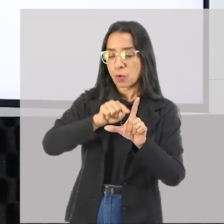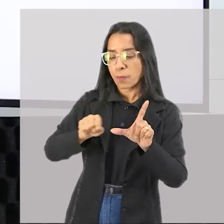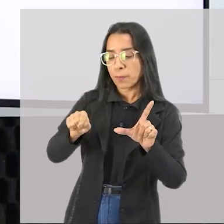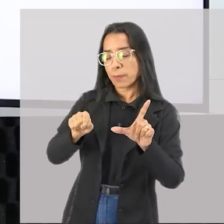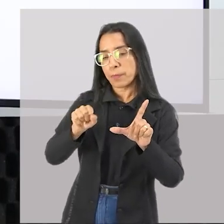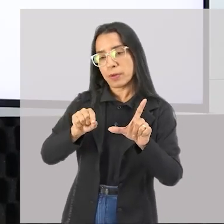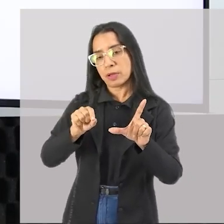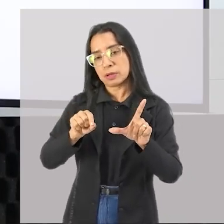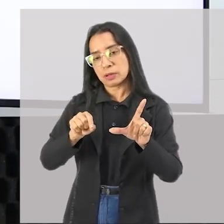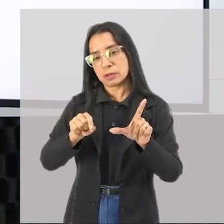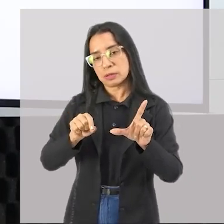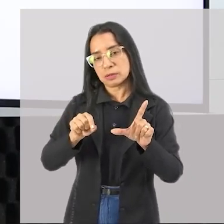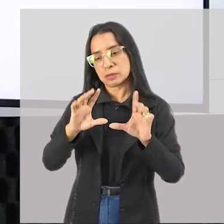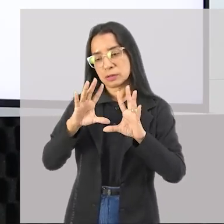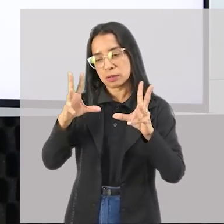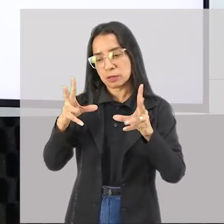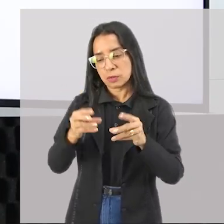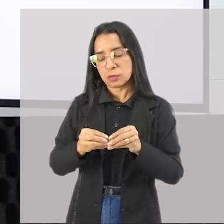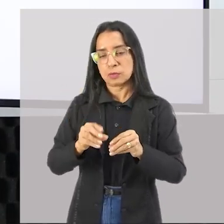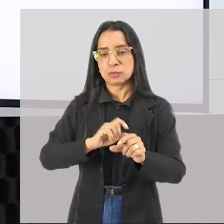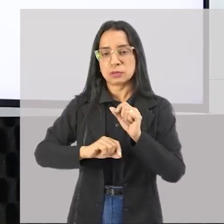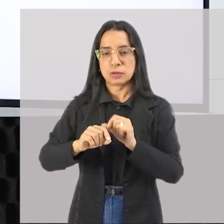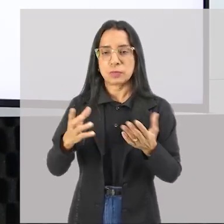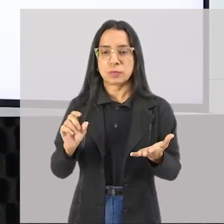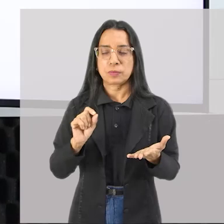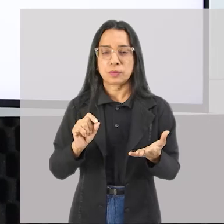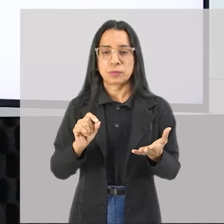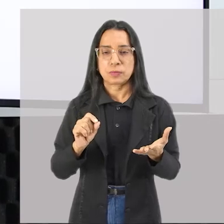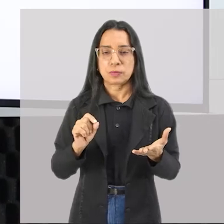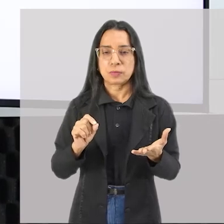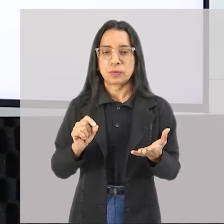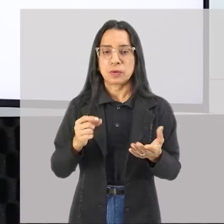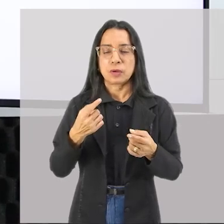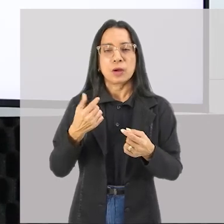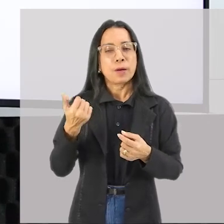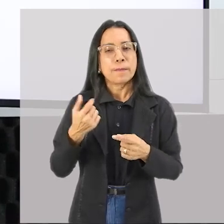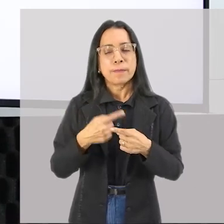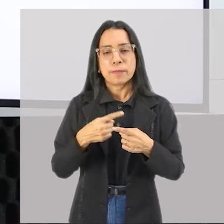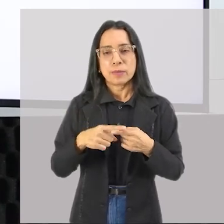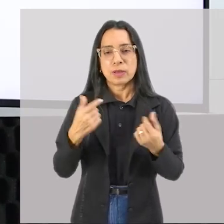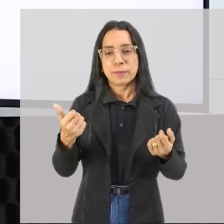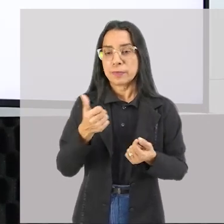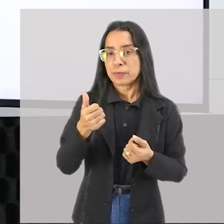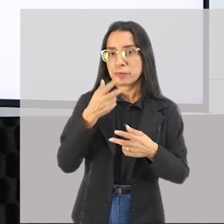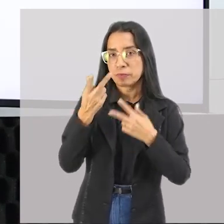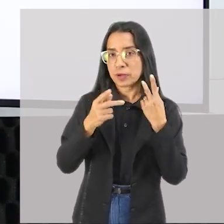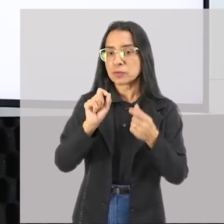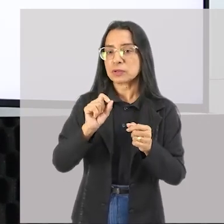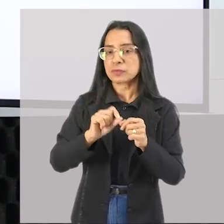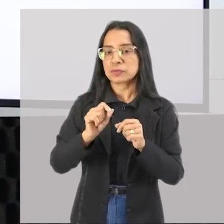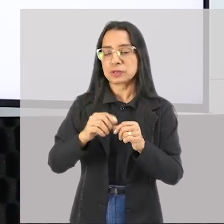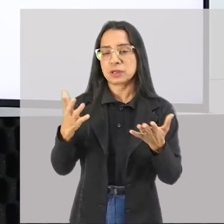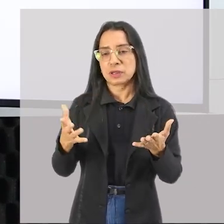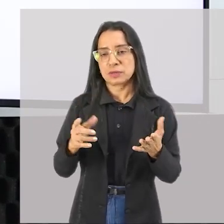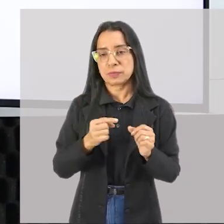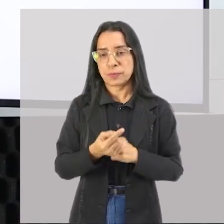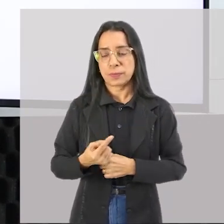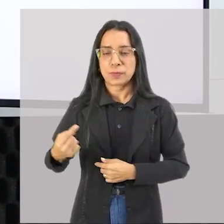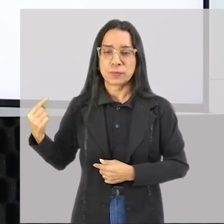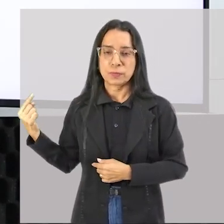conjunção indicando a conclusão. Por que conclusão? Porque primeiro ele fala o que eles fizeram, ó. Nós discutimos o